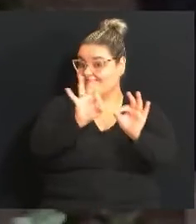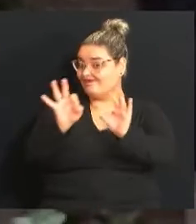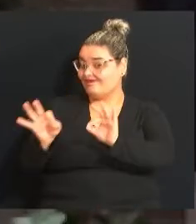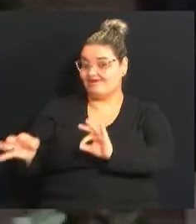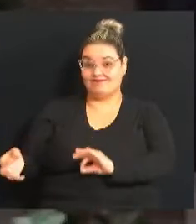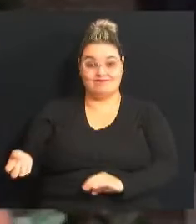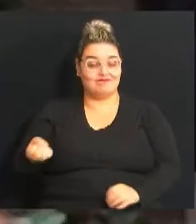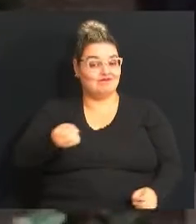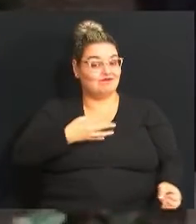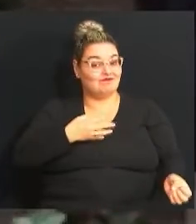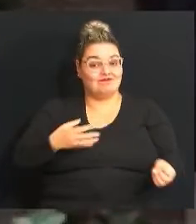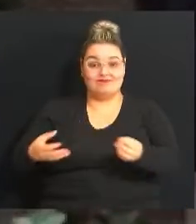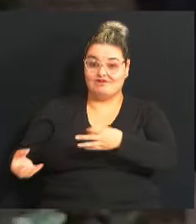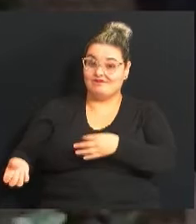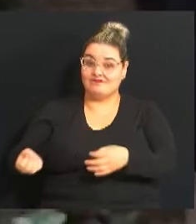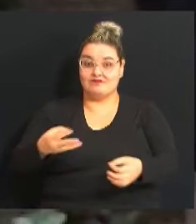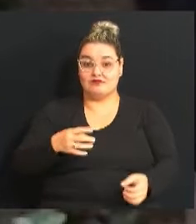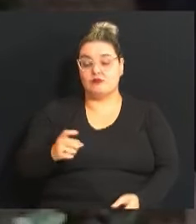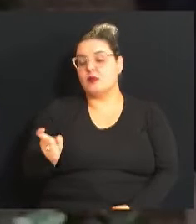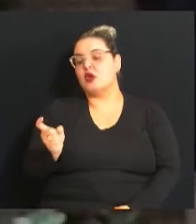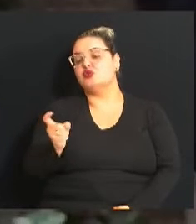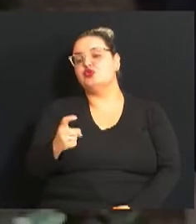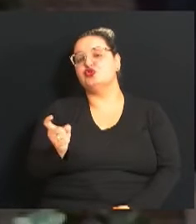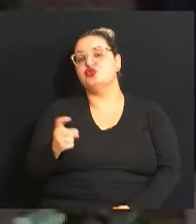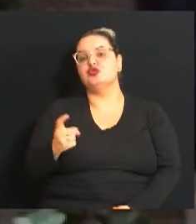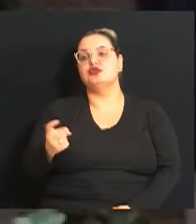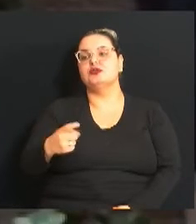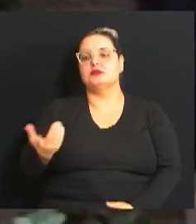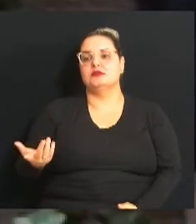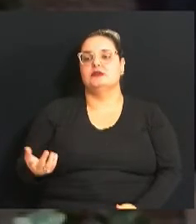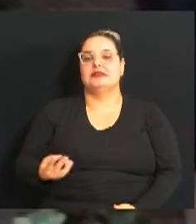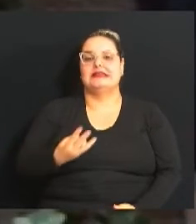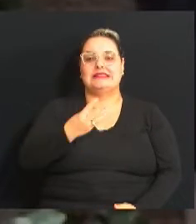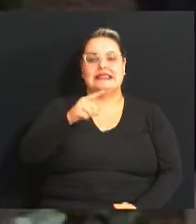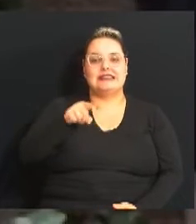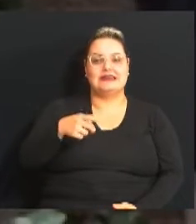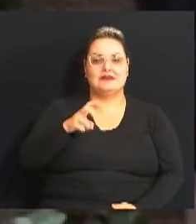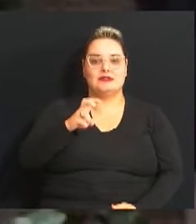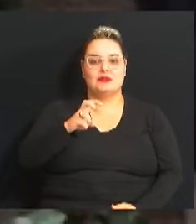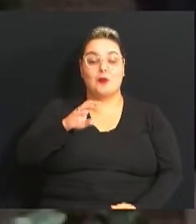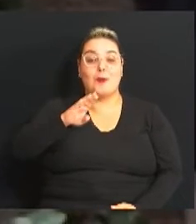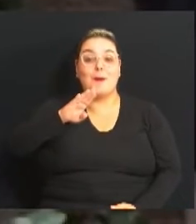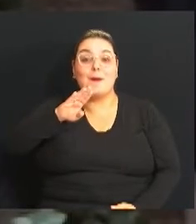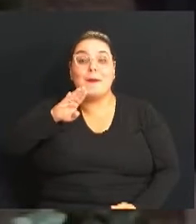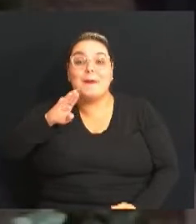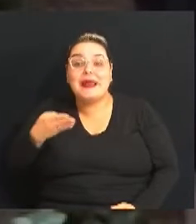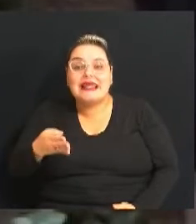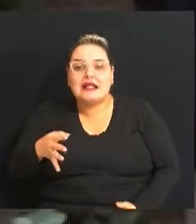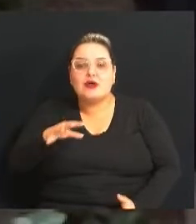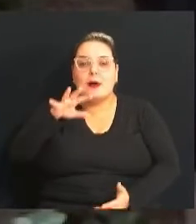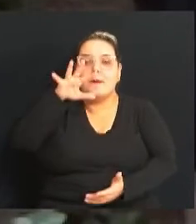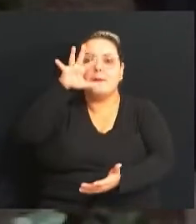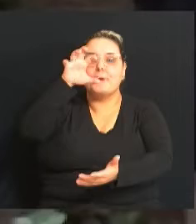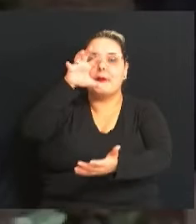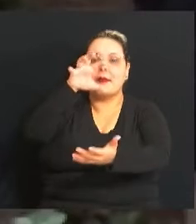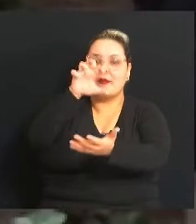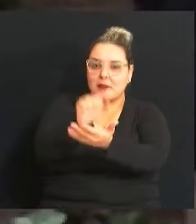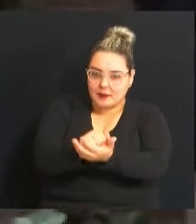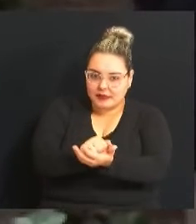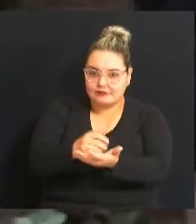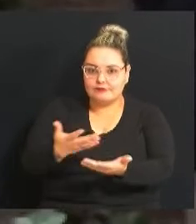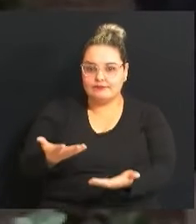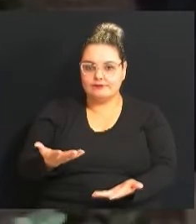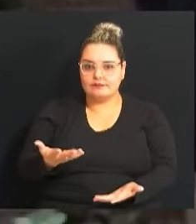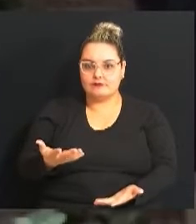atualizam, o TikTok bateu 3,5 bilhões de downloads. A humanidade tem